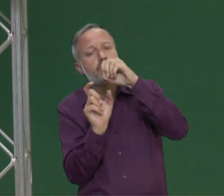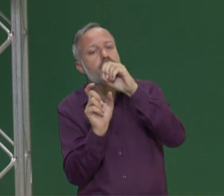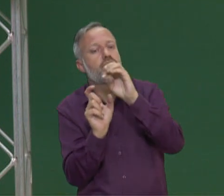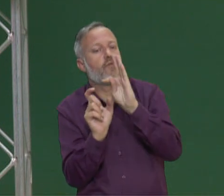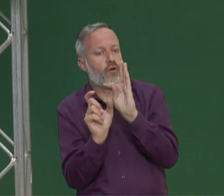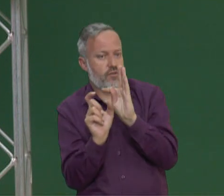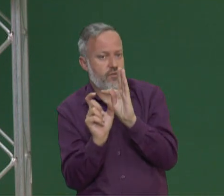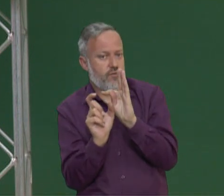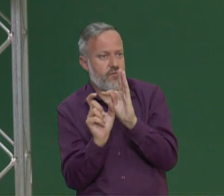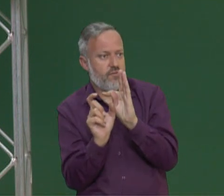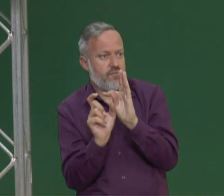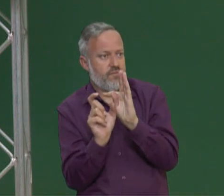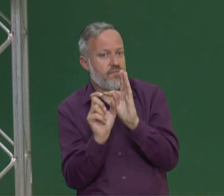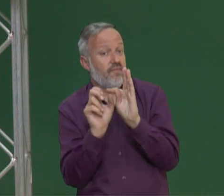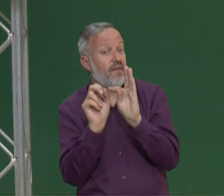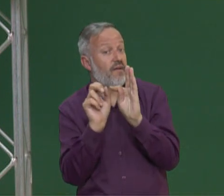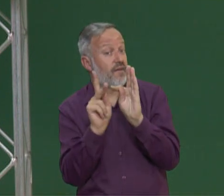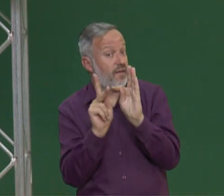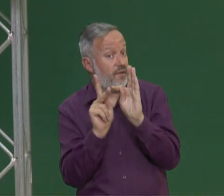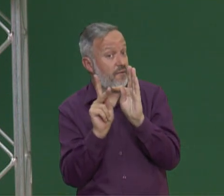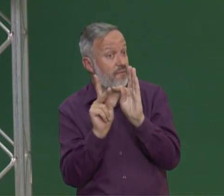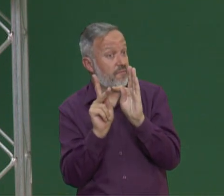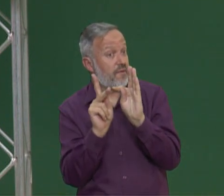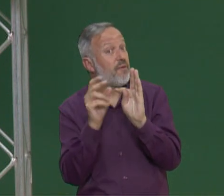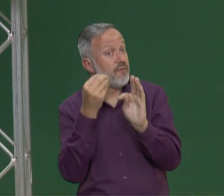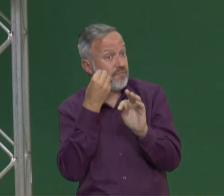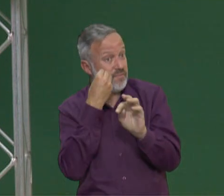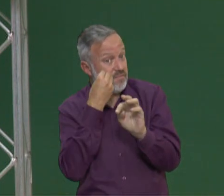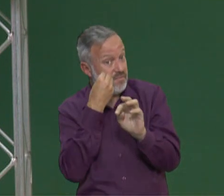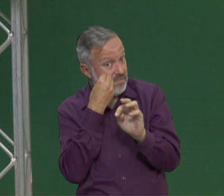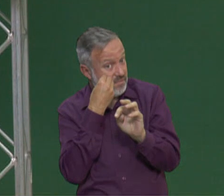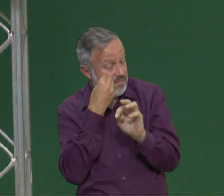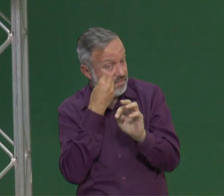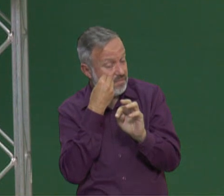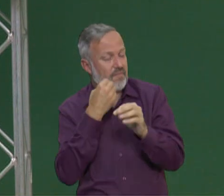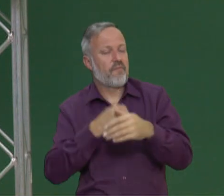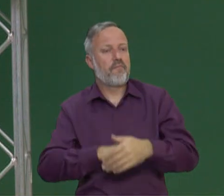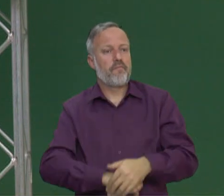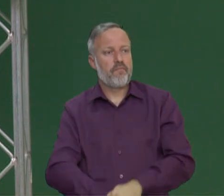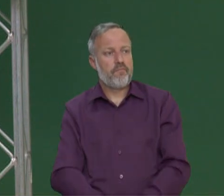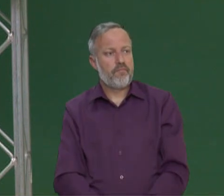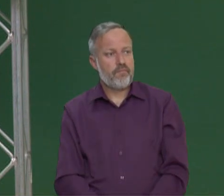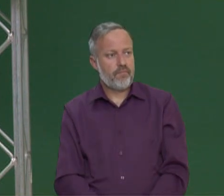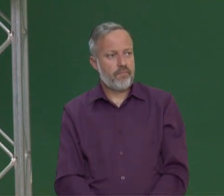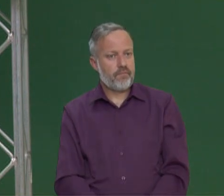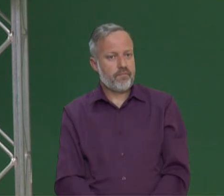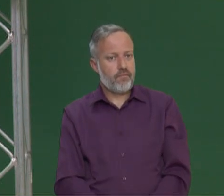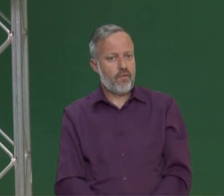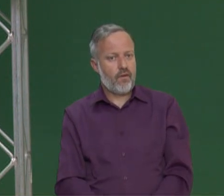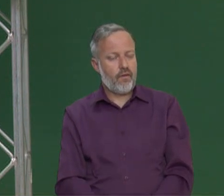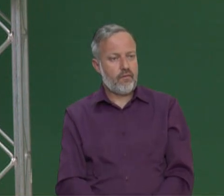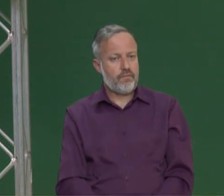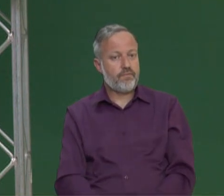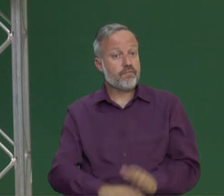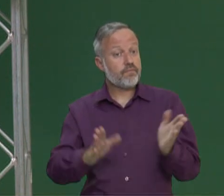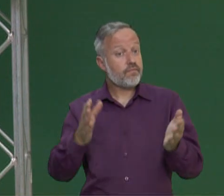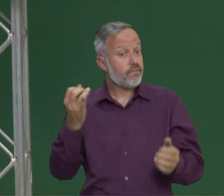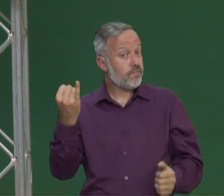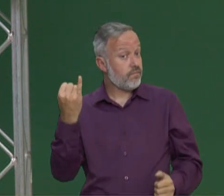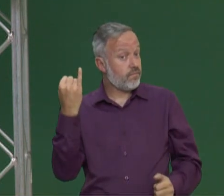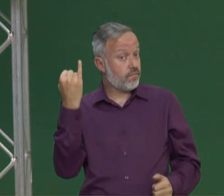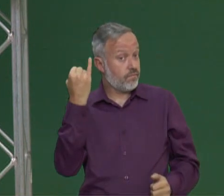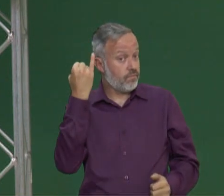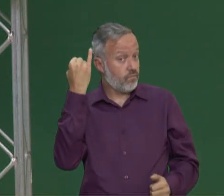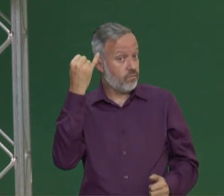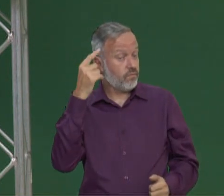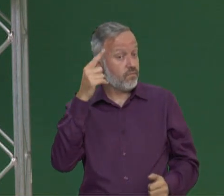hadn't. Tudo certo? Será mesmo? Vamos ver em exercício. Para isso, é muito importante